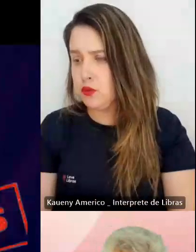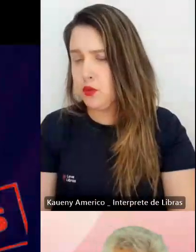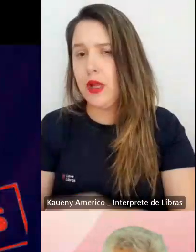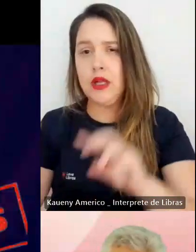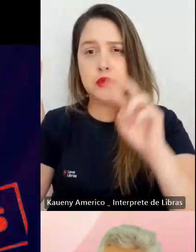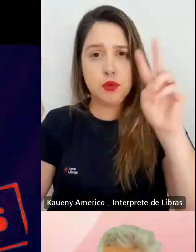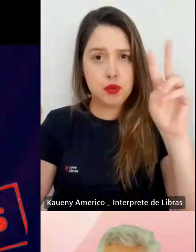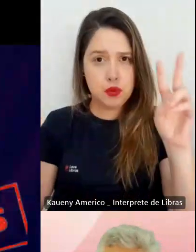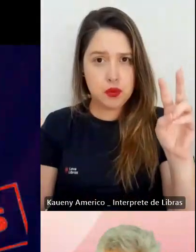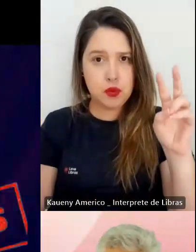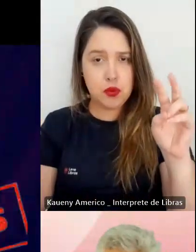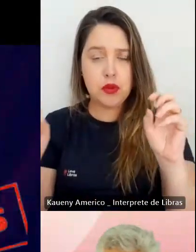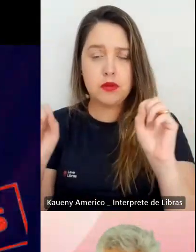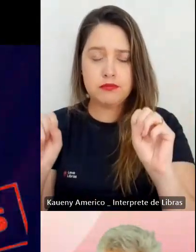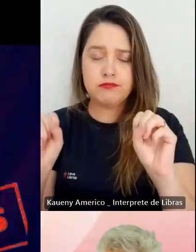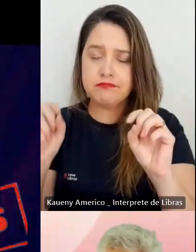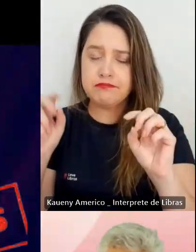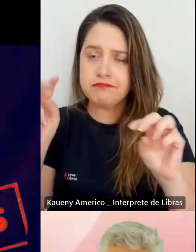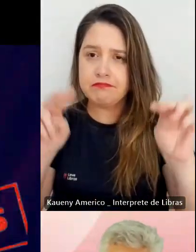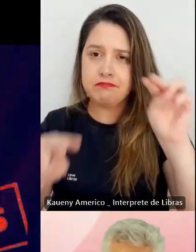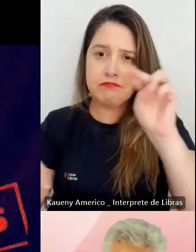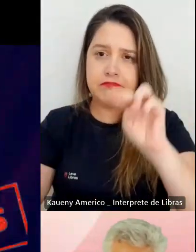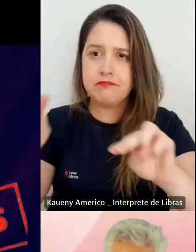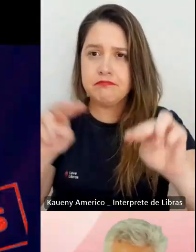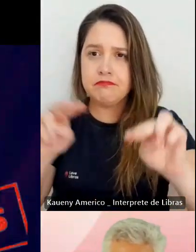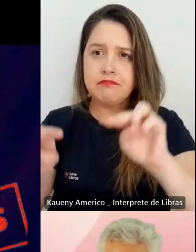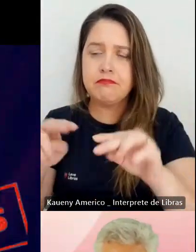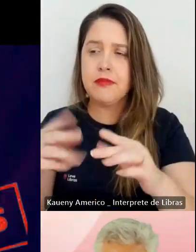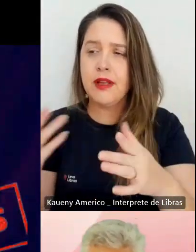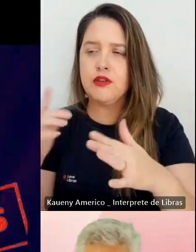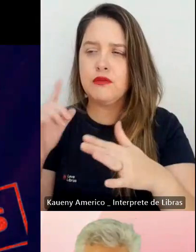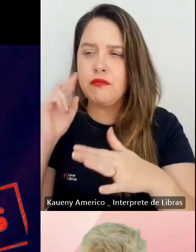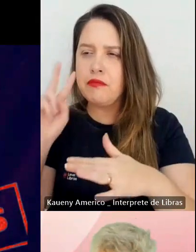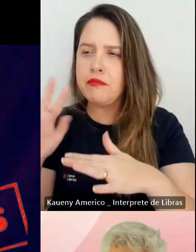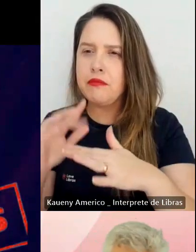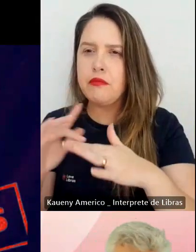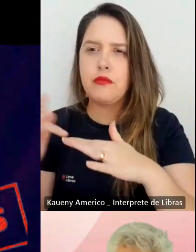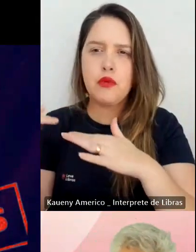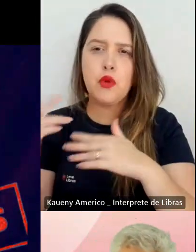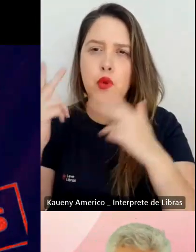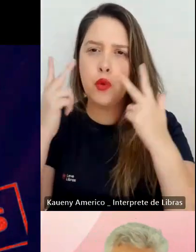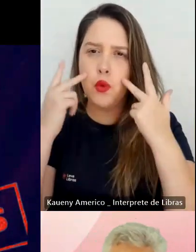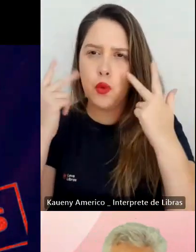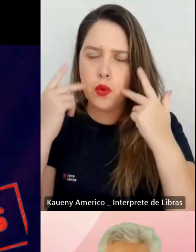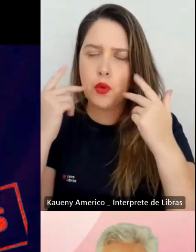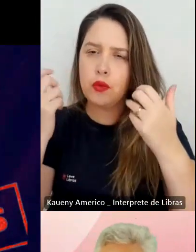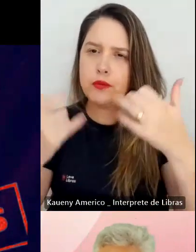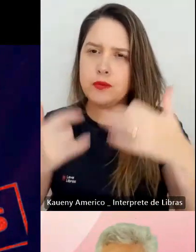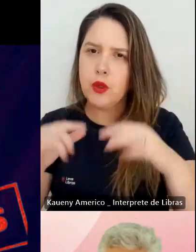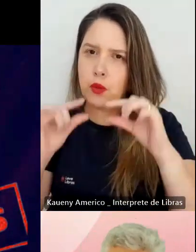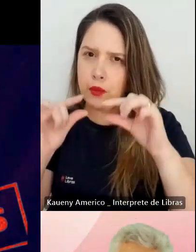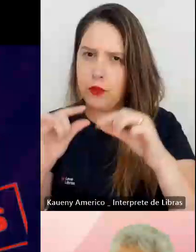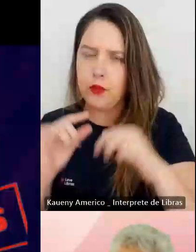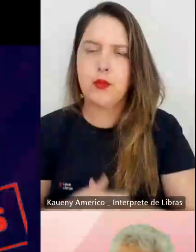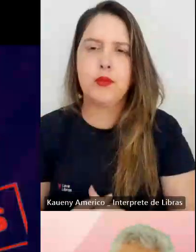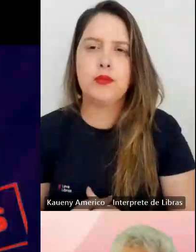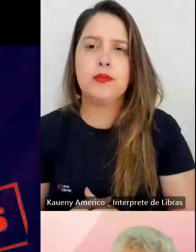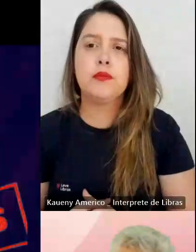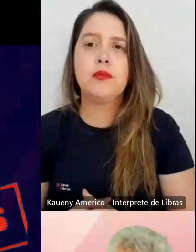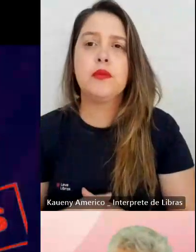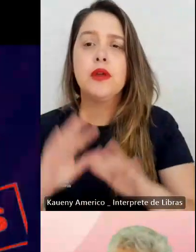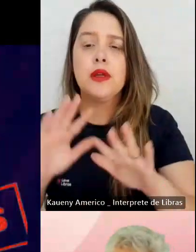gente acaba vendo bastante até na mídia normal. Eu vou explicar um pouco mais. História pessoal de